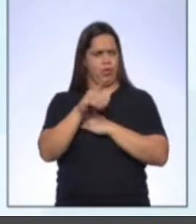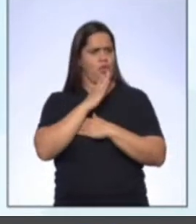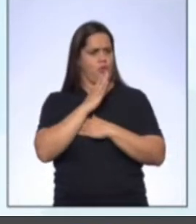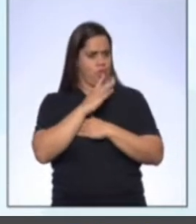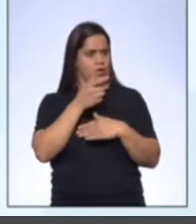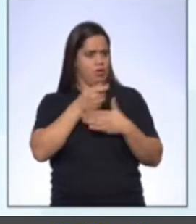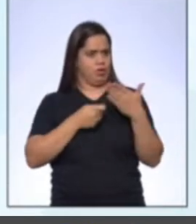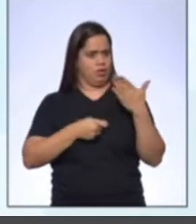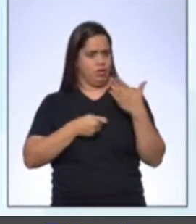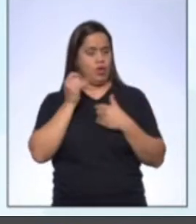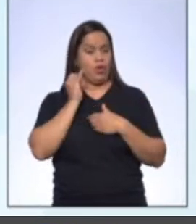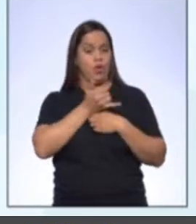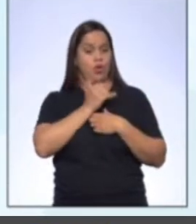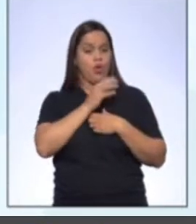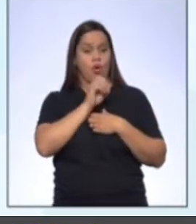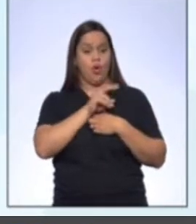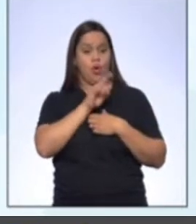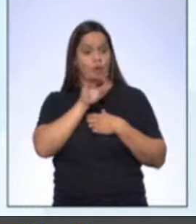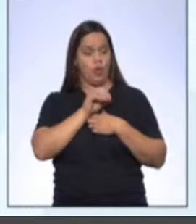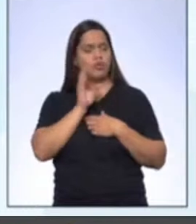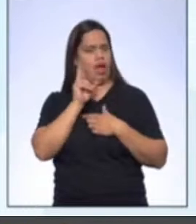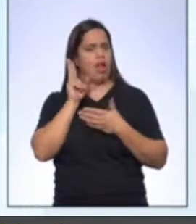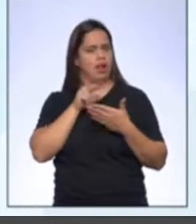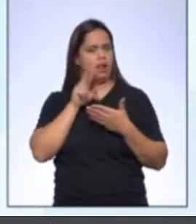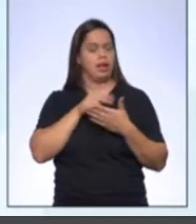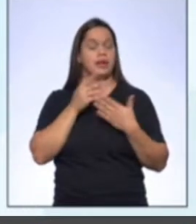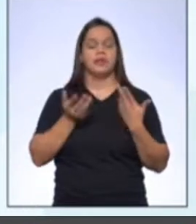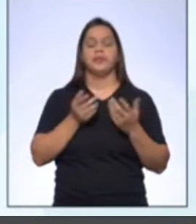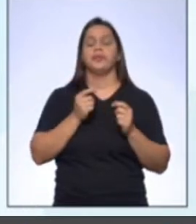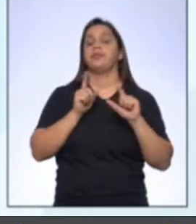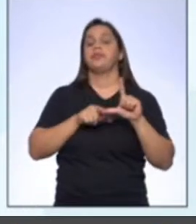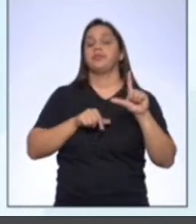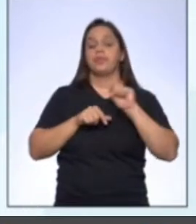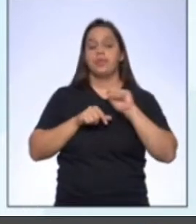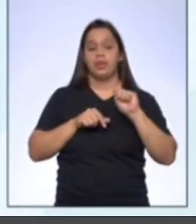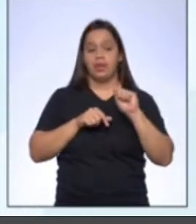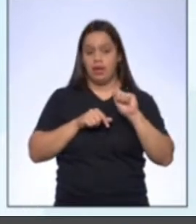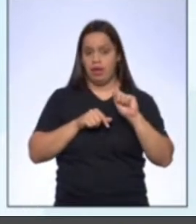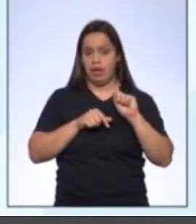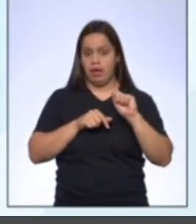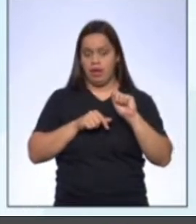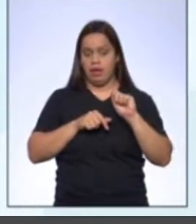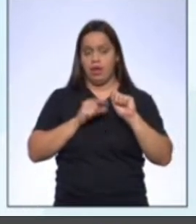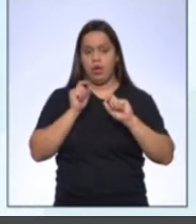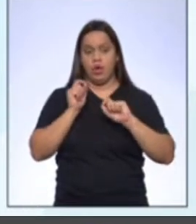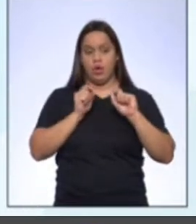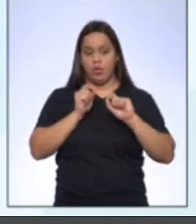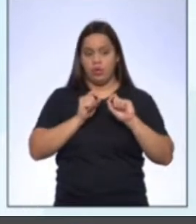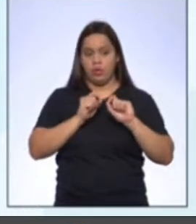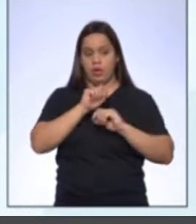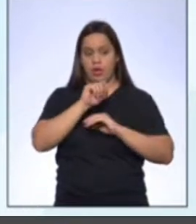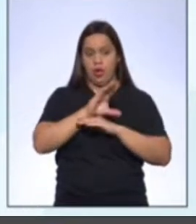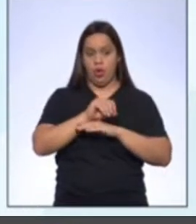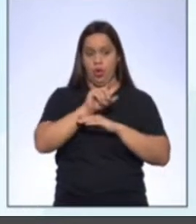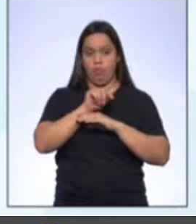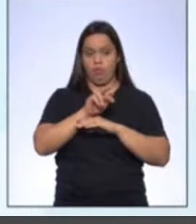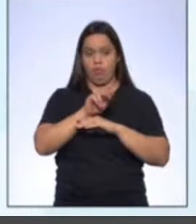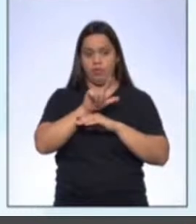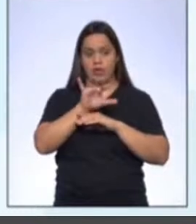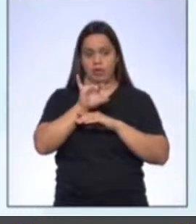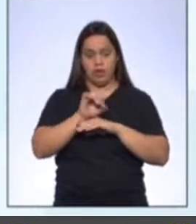li muitos contos? Bom, alternativa A. O conflito gerador, com a narrativa alegórica e uma